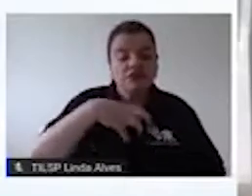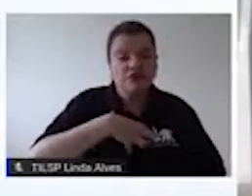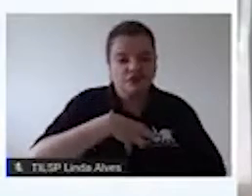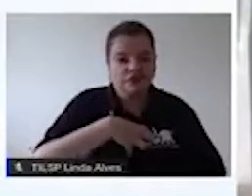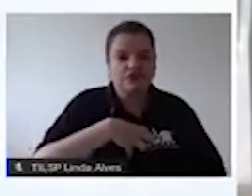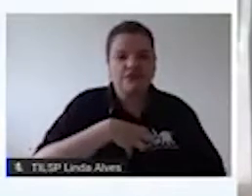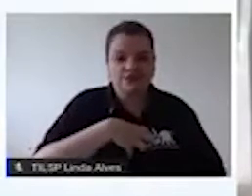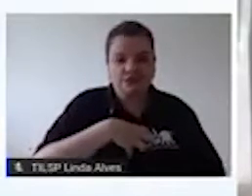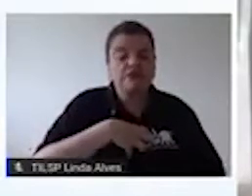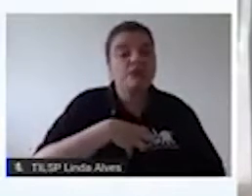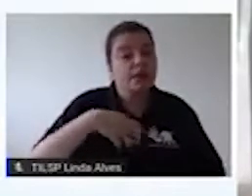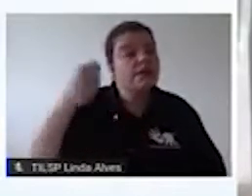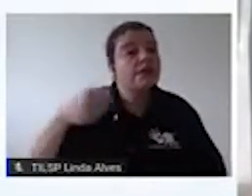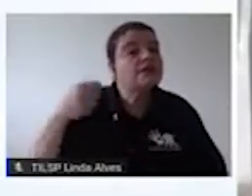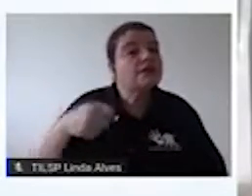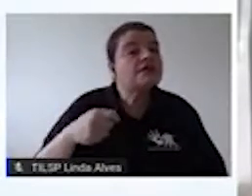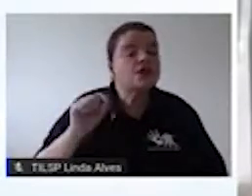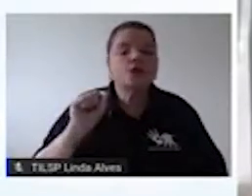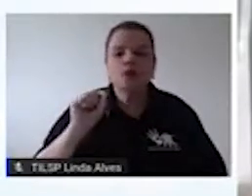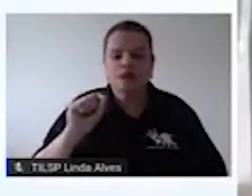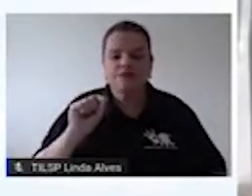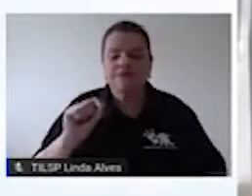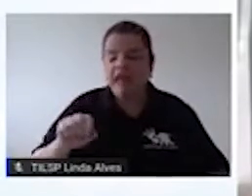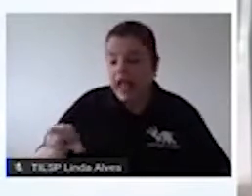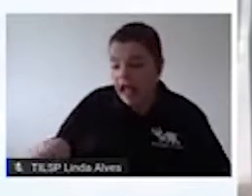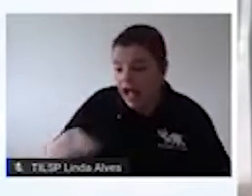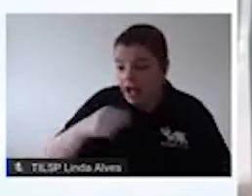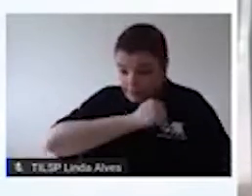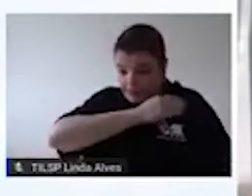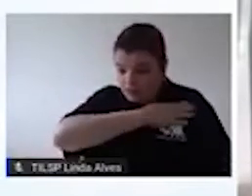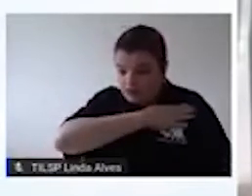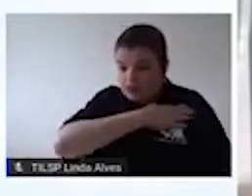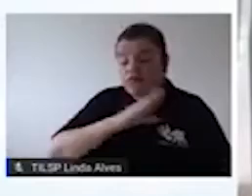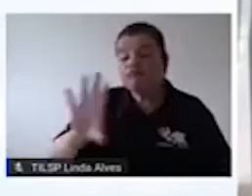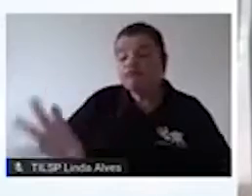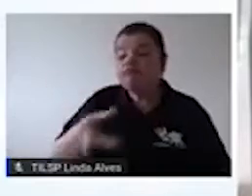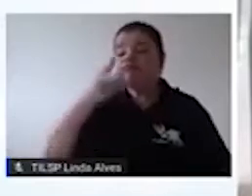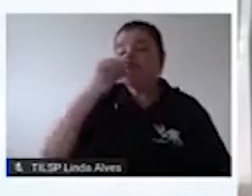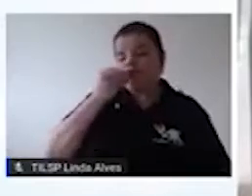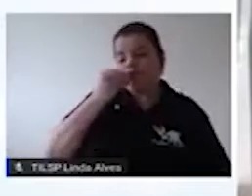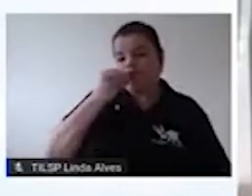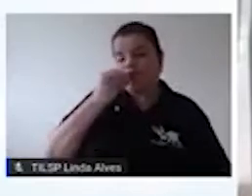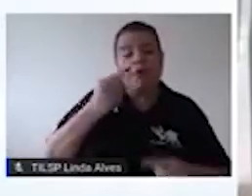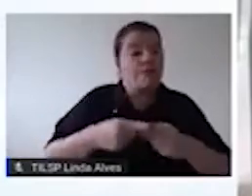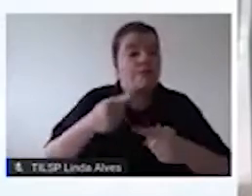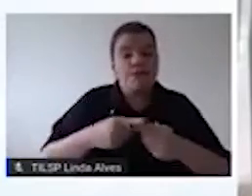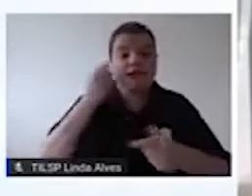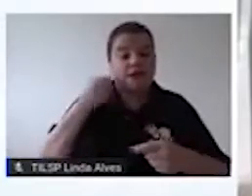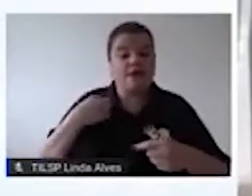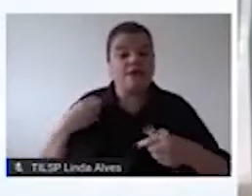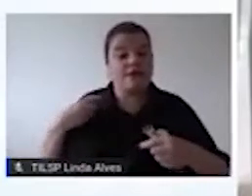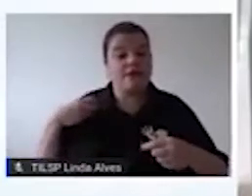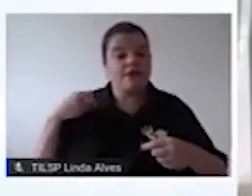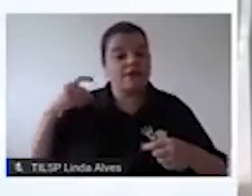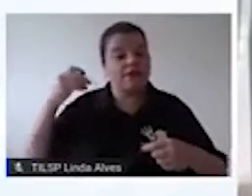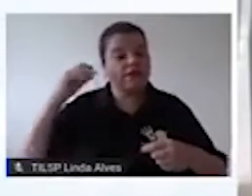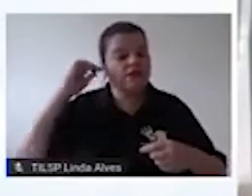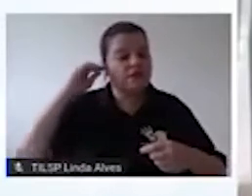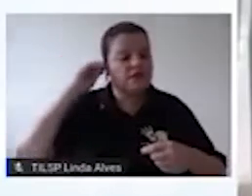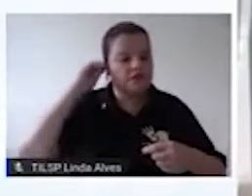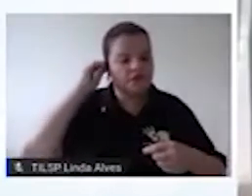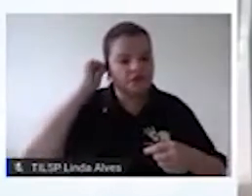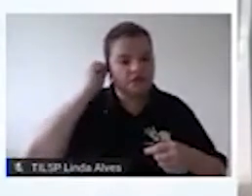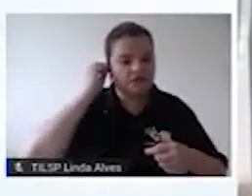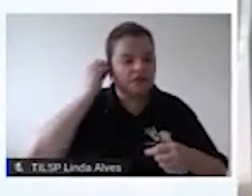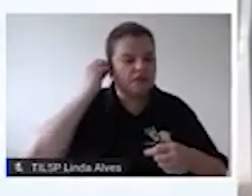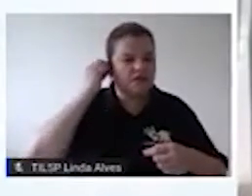que novamente guardar as 7 chaves e trancar, porque vão ver que não tem espaço em nossa sociedade. Sabe que